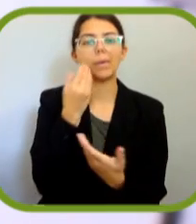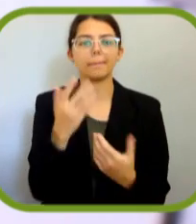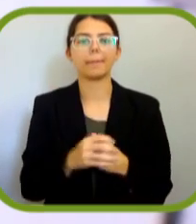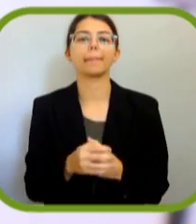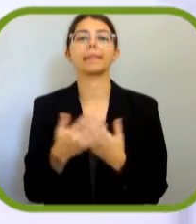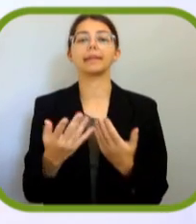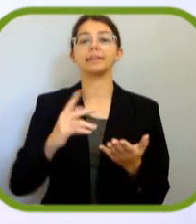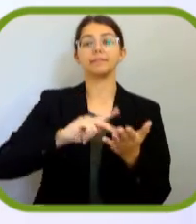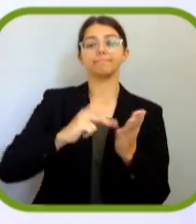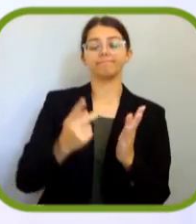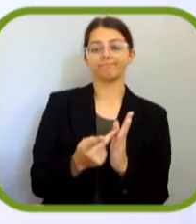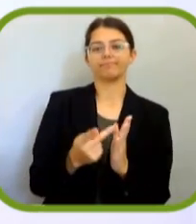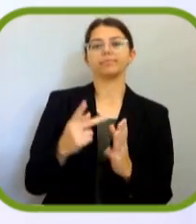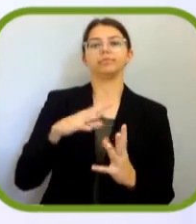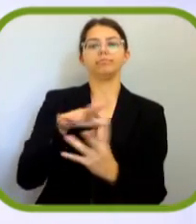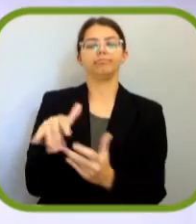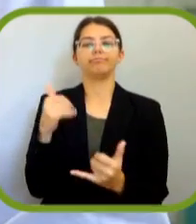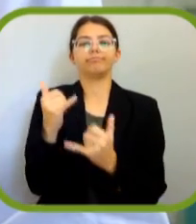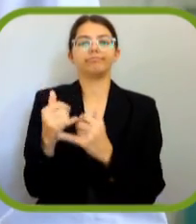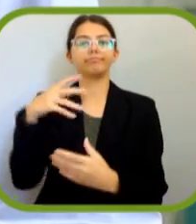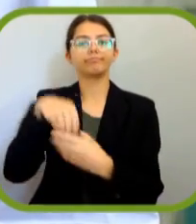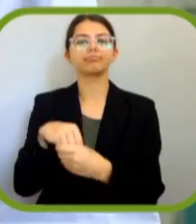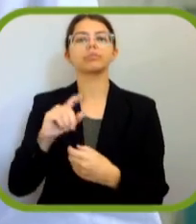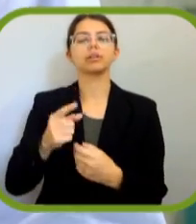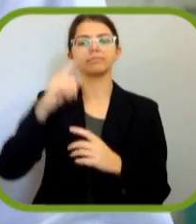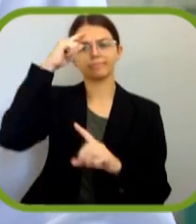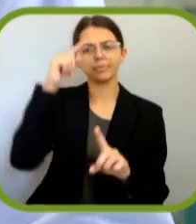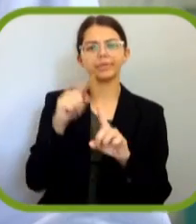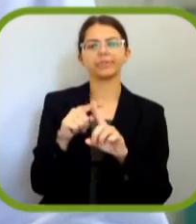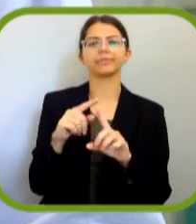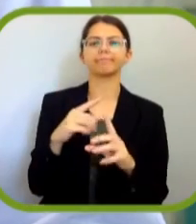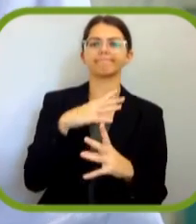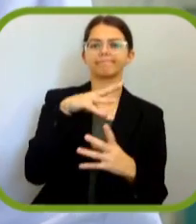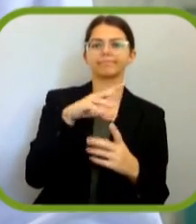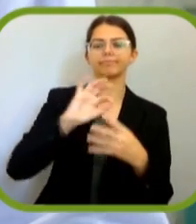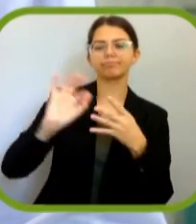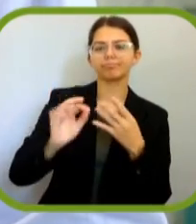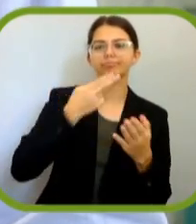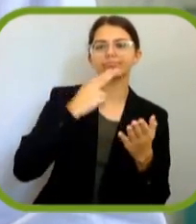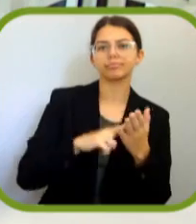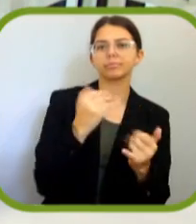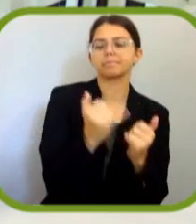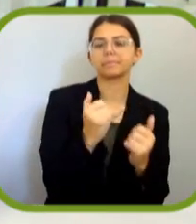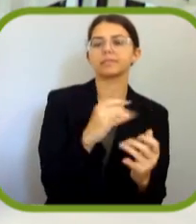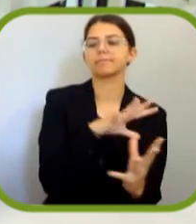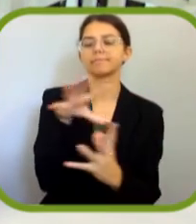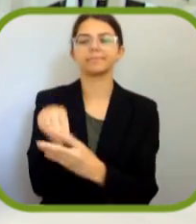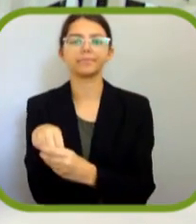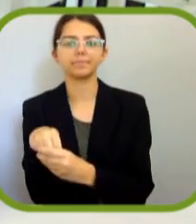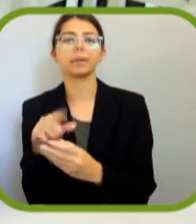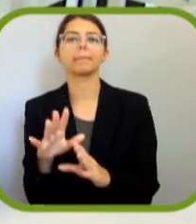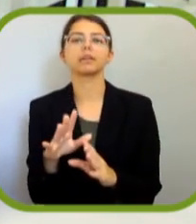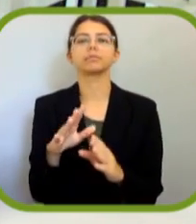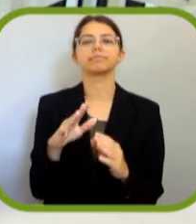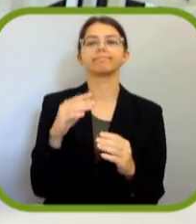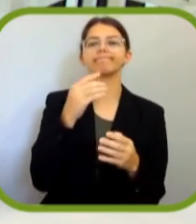Kumardev, the technology behind the Metaverse is evolving, and the aim is to include many aspects of virtual reality. Thus, it is difficult